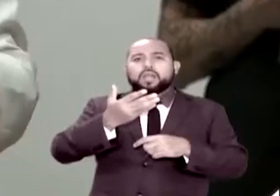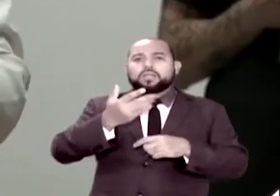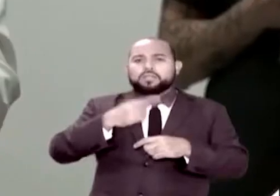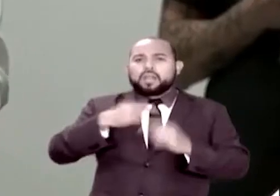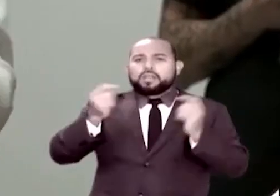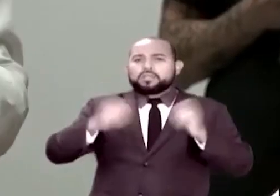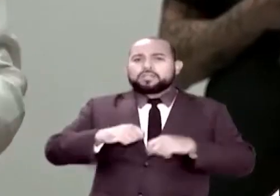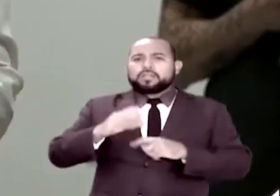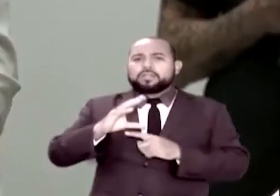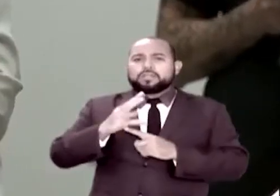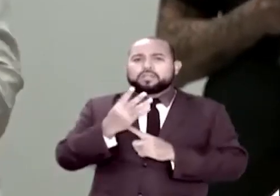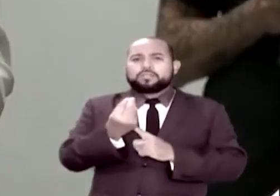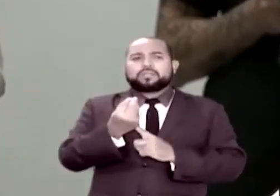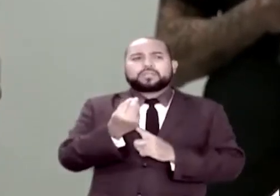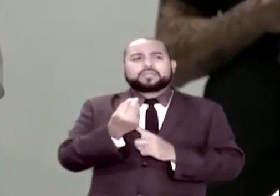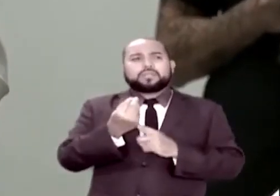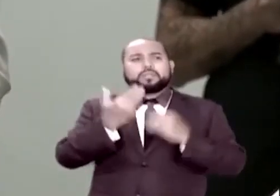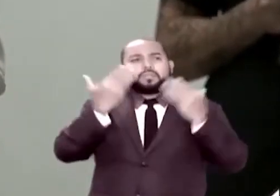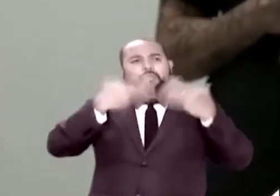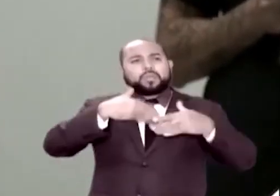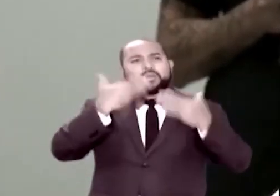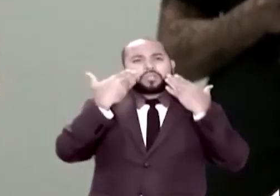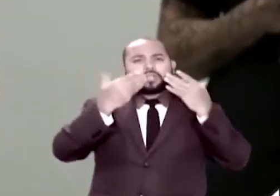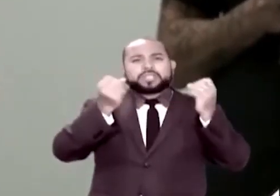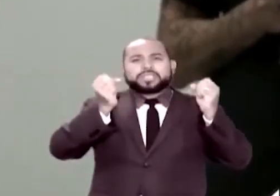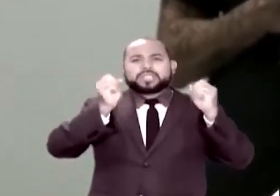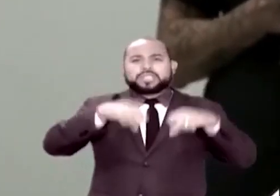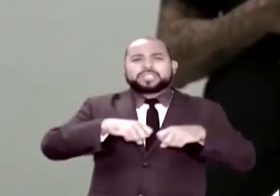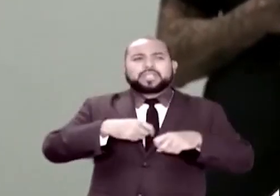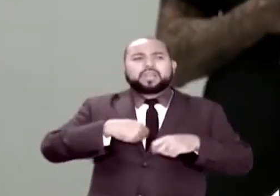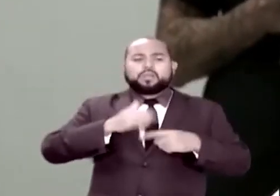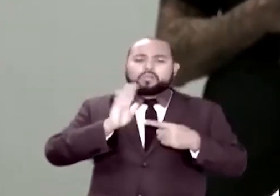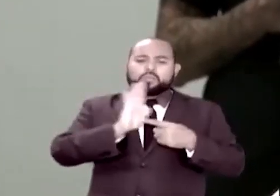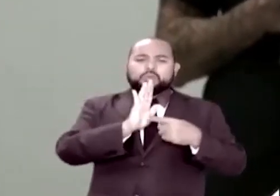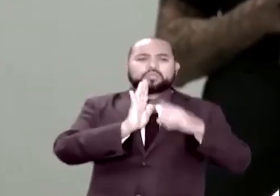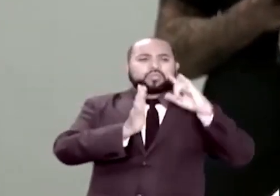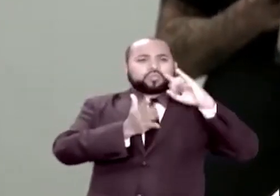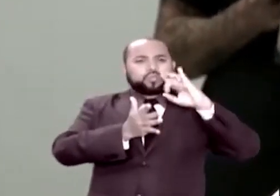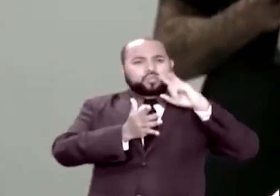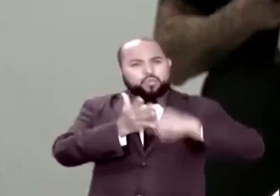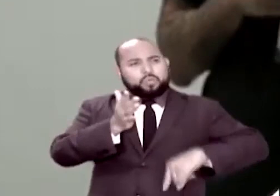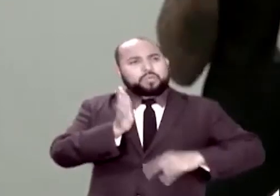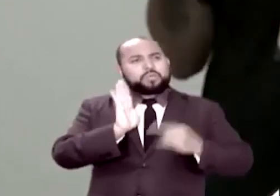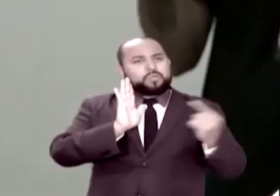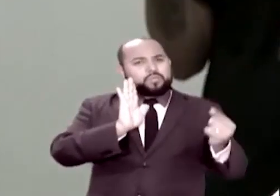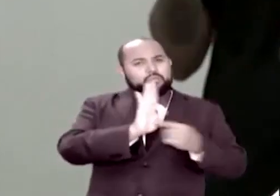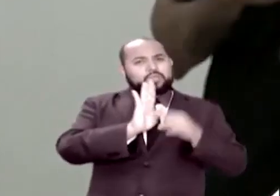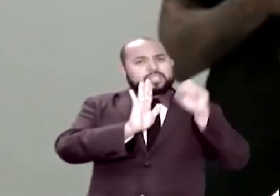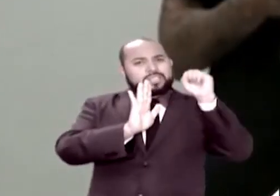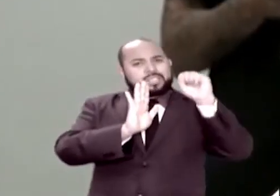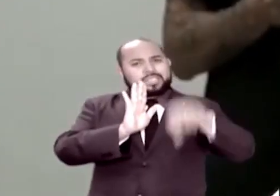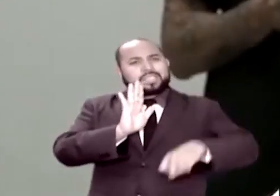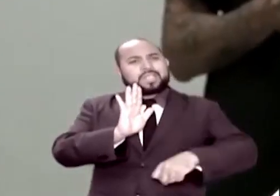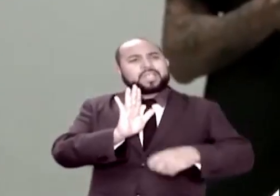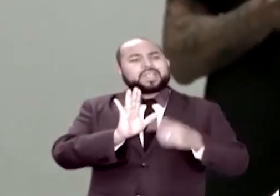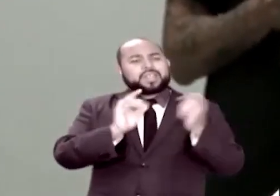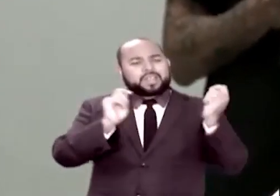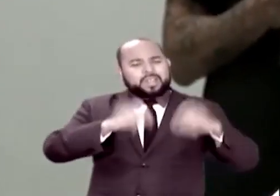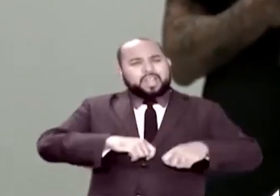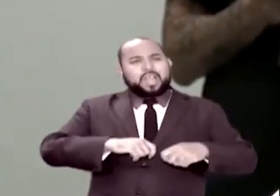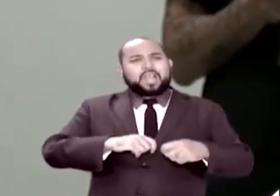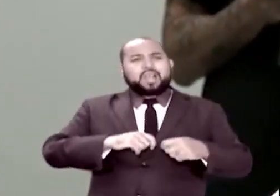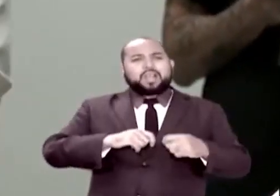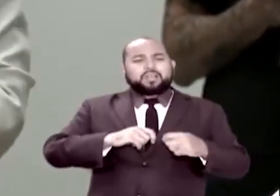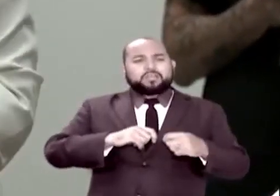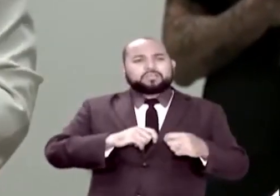para dilação probatória para mostrar que sim que demonstraram os documentos e que estão aptos a a serem efetivados